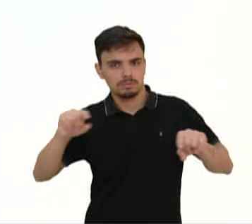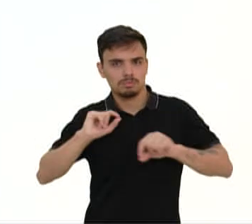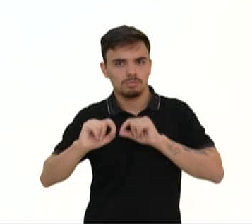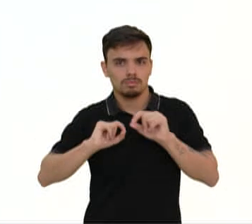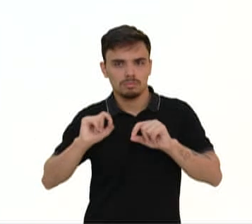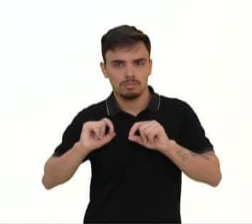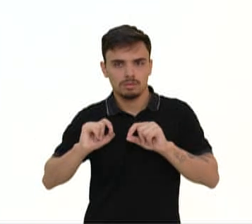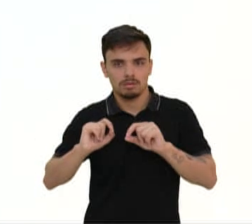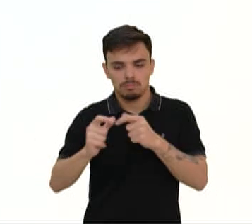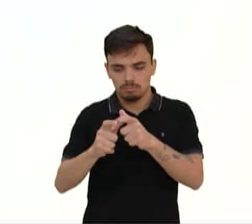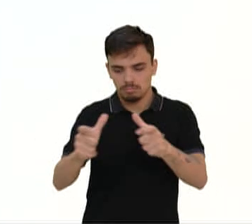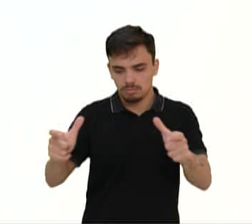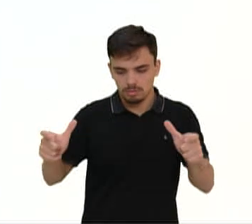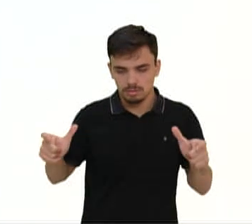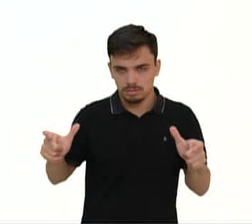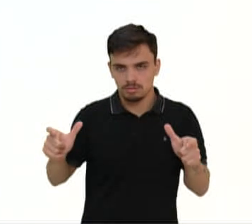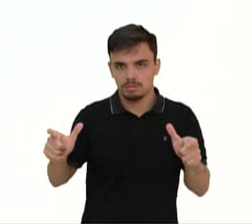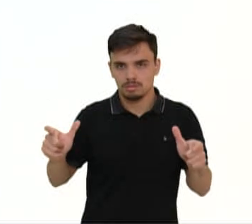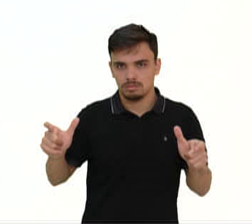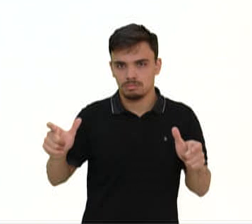boa parte da população